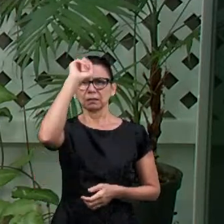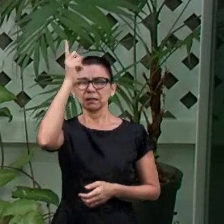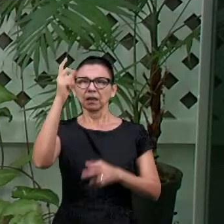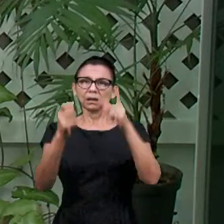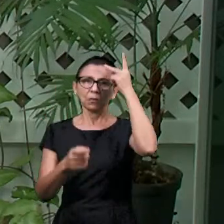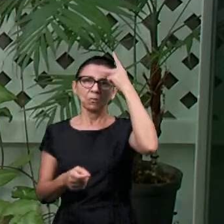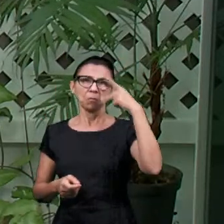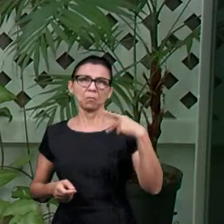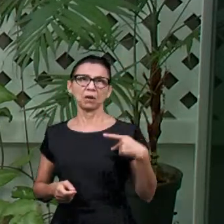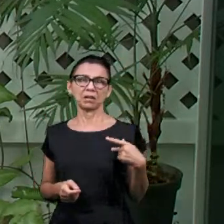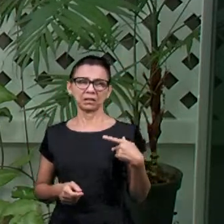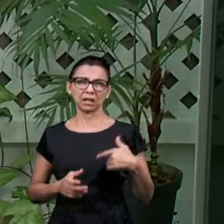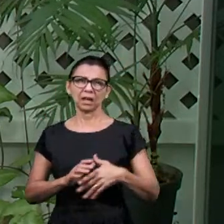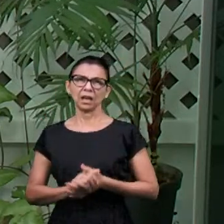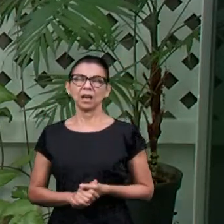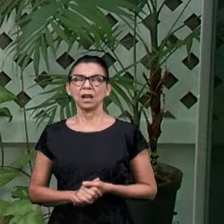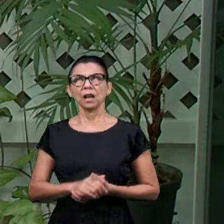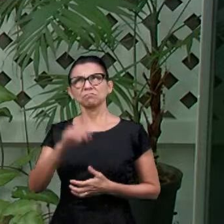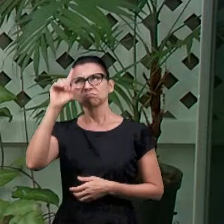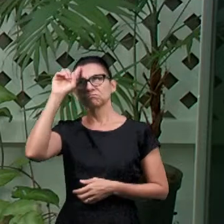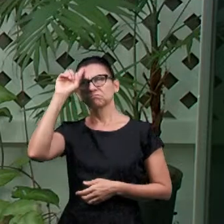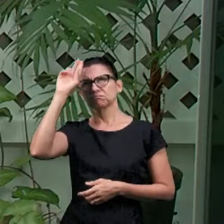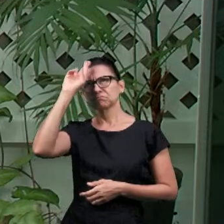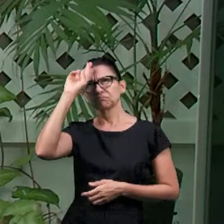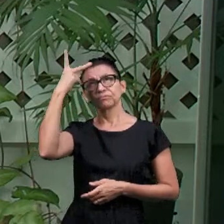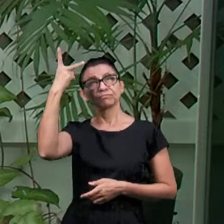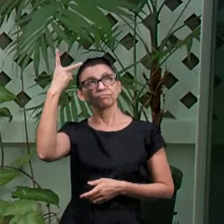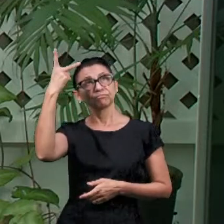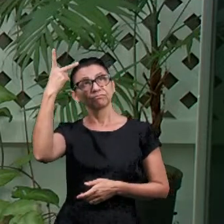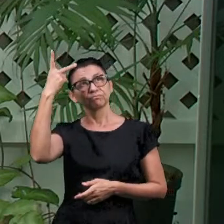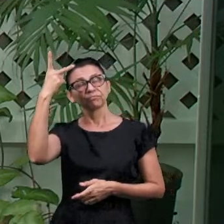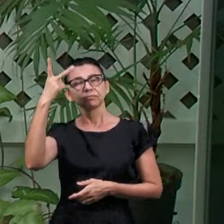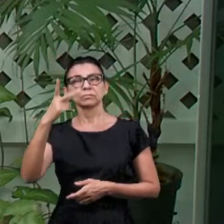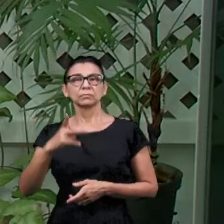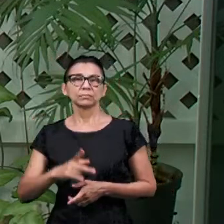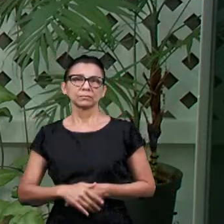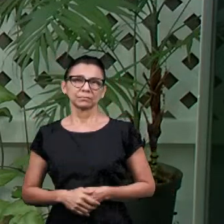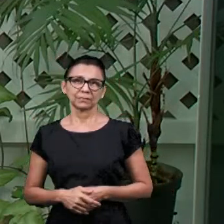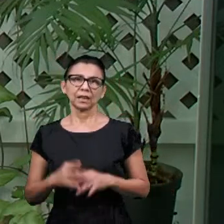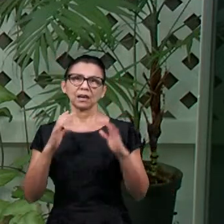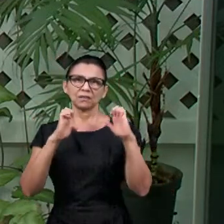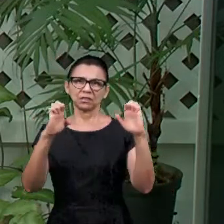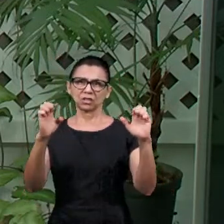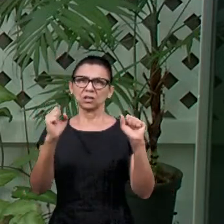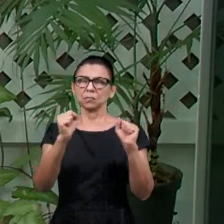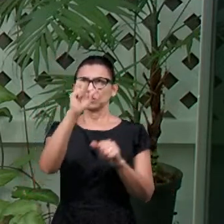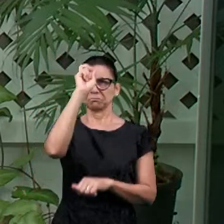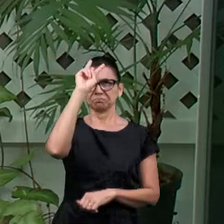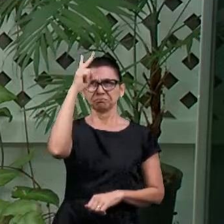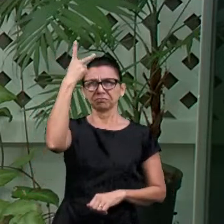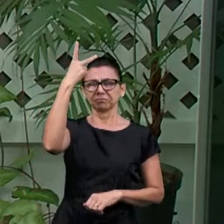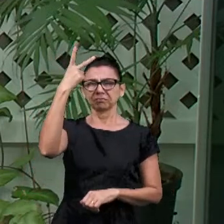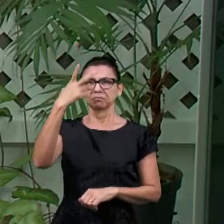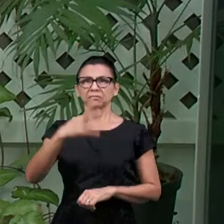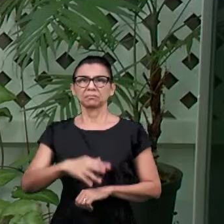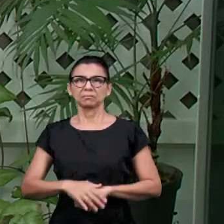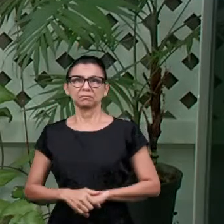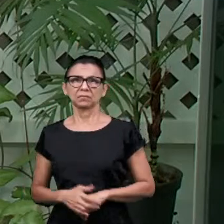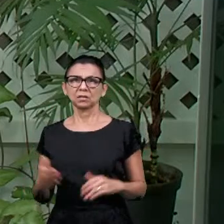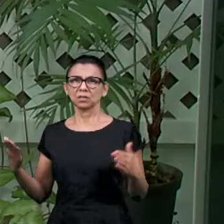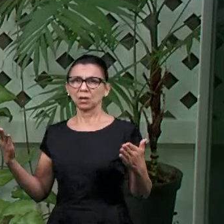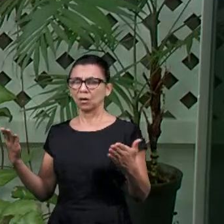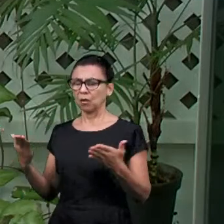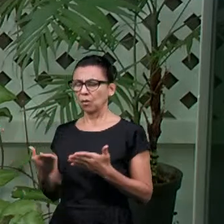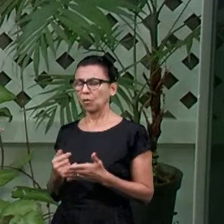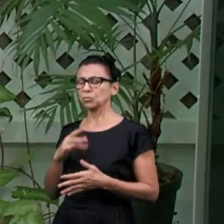evangelho mudar de ideia e de ponto é a coisa mais fácil do mundo. E de nome. Então, ele muda, porque todo mundo pensa